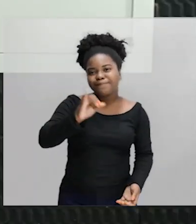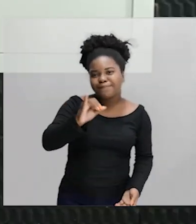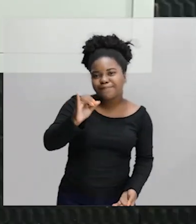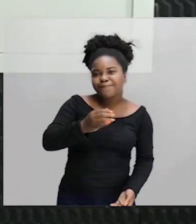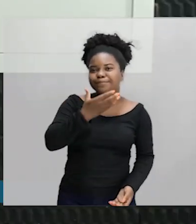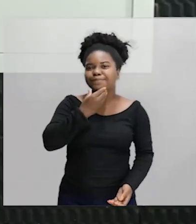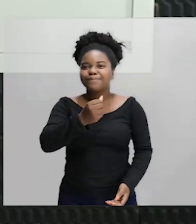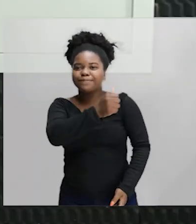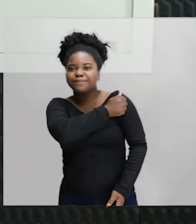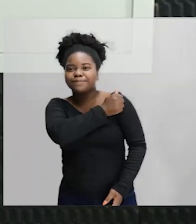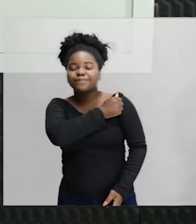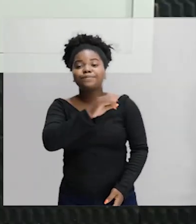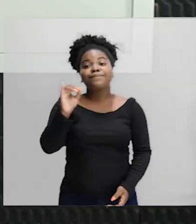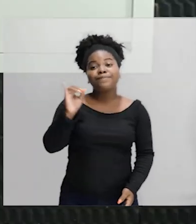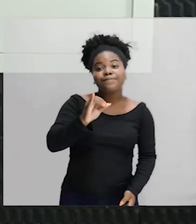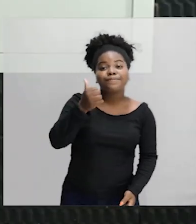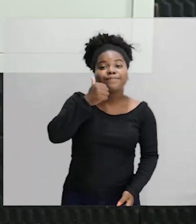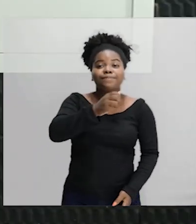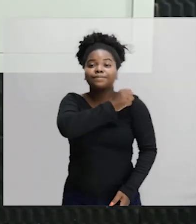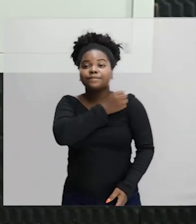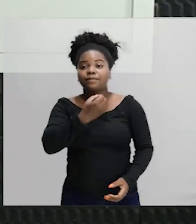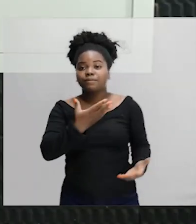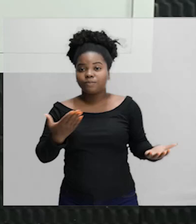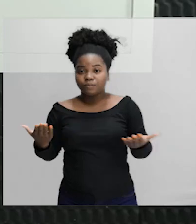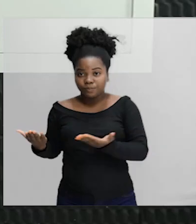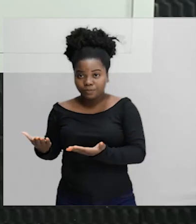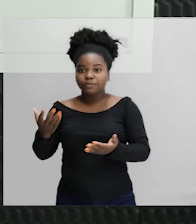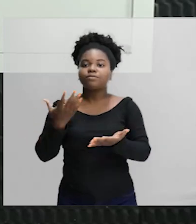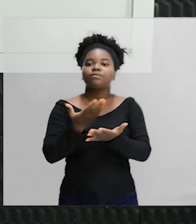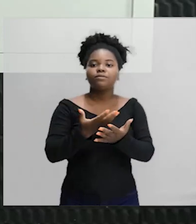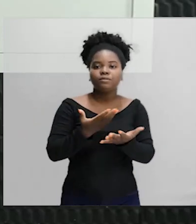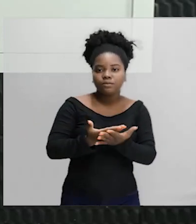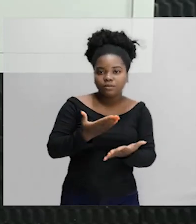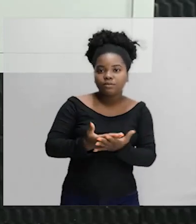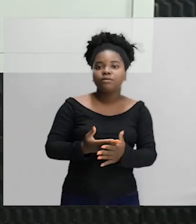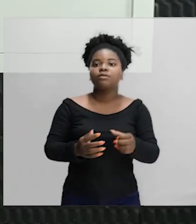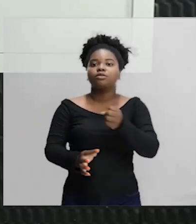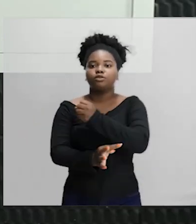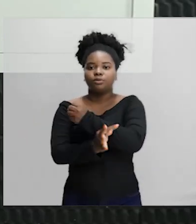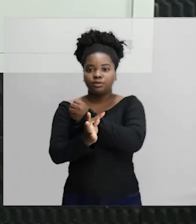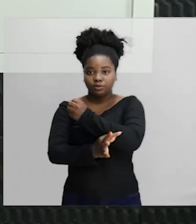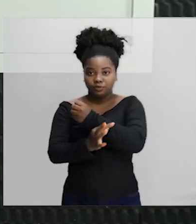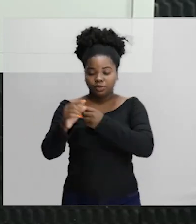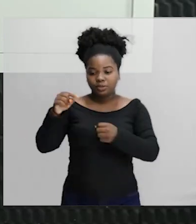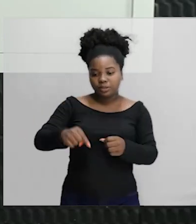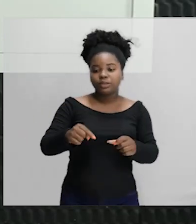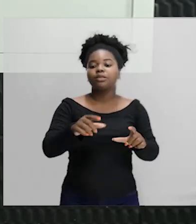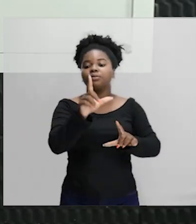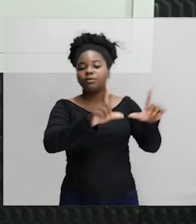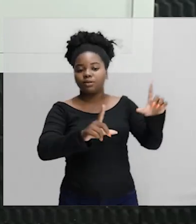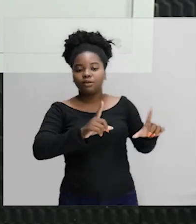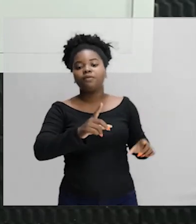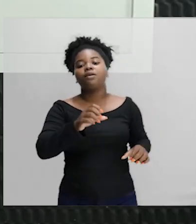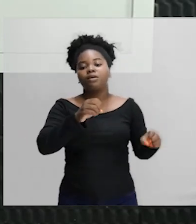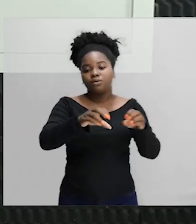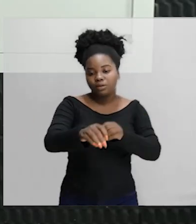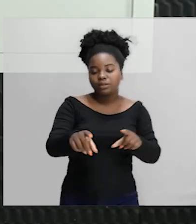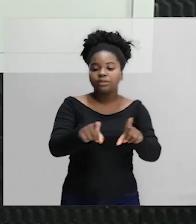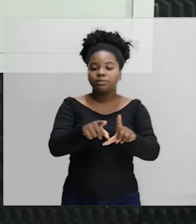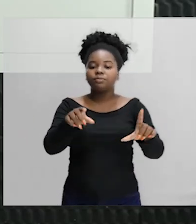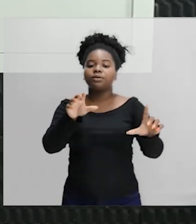aluna, olá aluno, seja bem-vindo a mais uma aula de Física aqui pela TV Educação e também pela plataforma Gonçalves Dias.